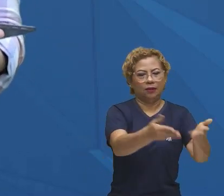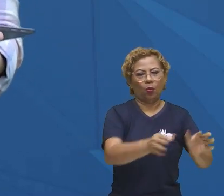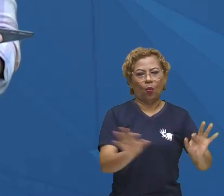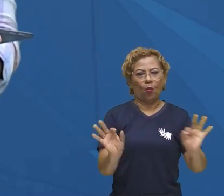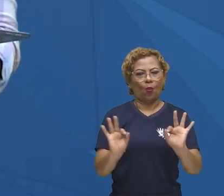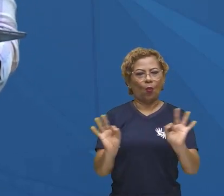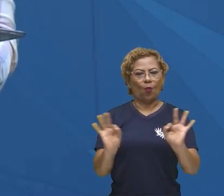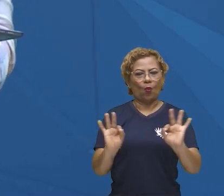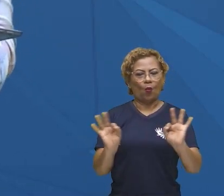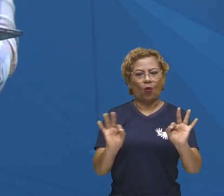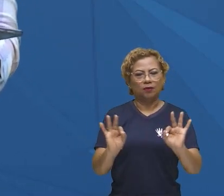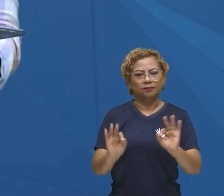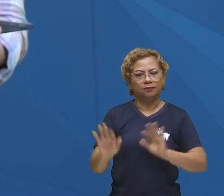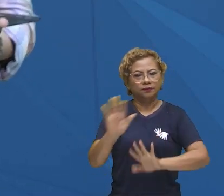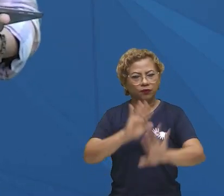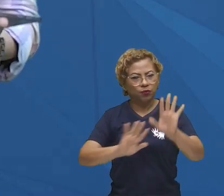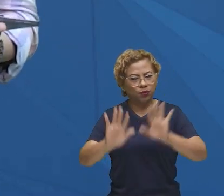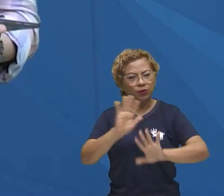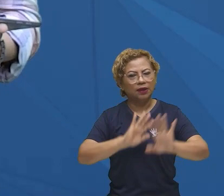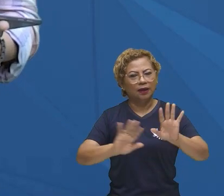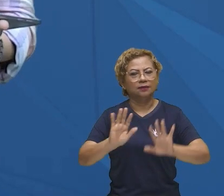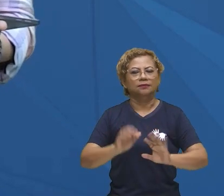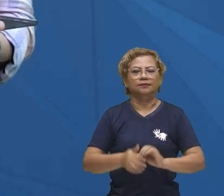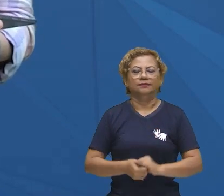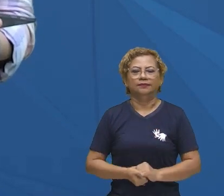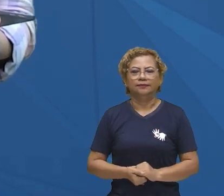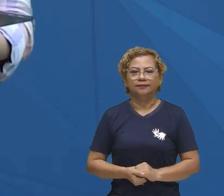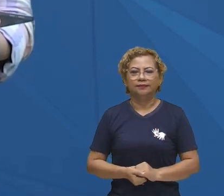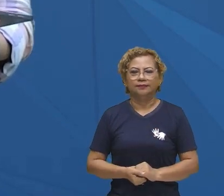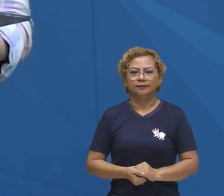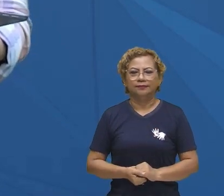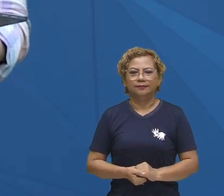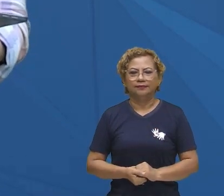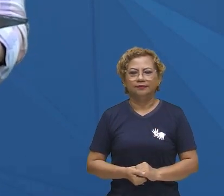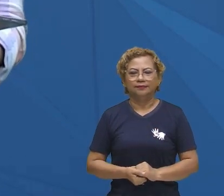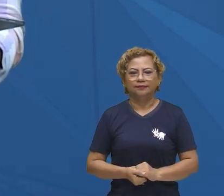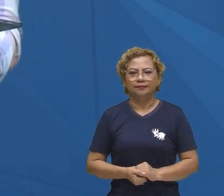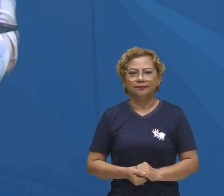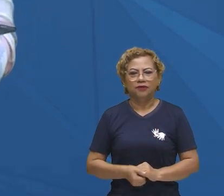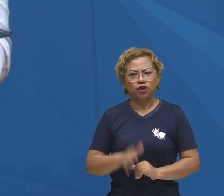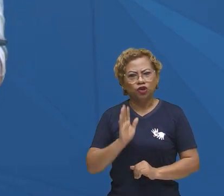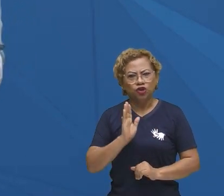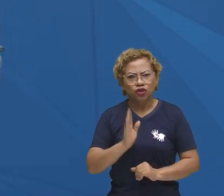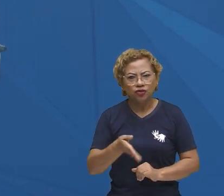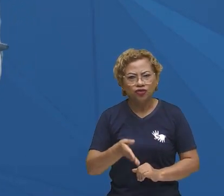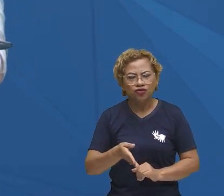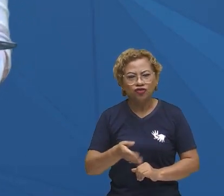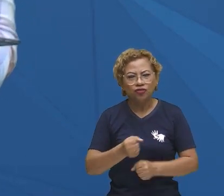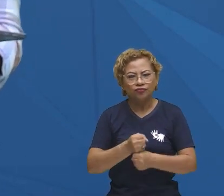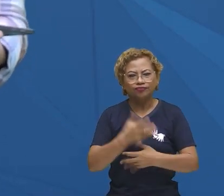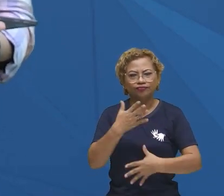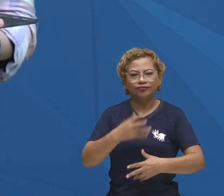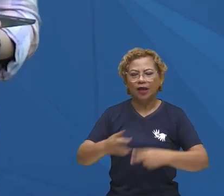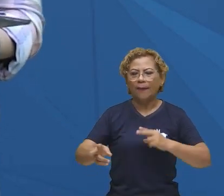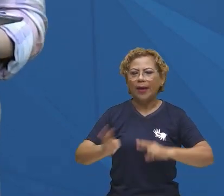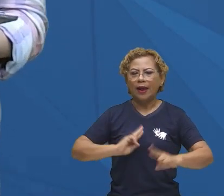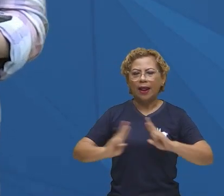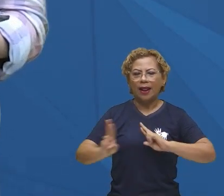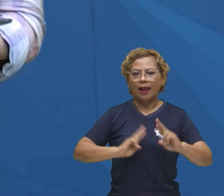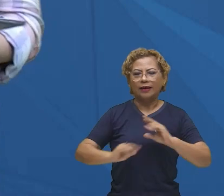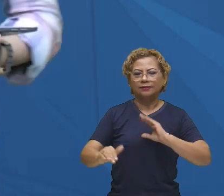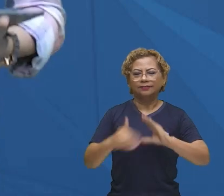sempre anotar e não repassar. Temos, olha só, gostei de ver as respostas no aplicativo, tá bom? E agora